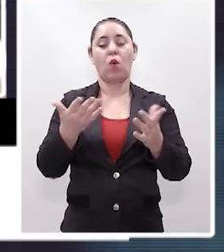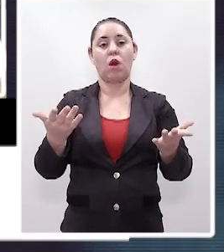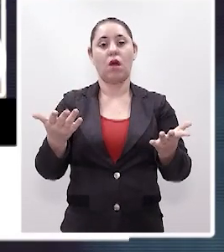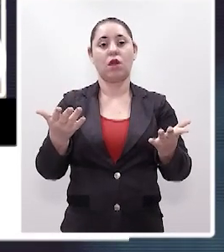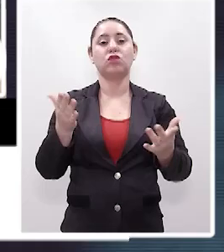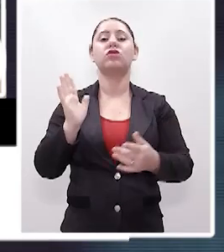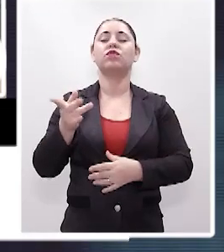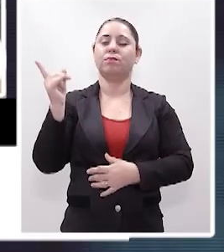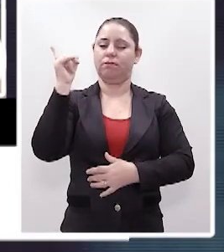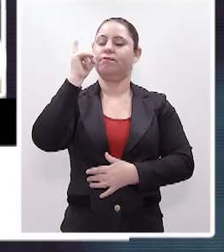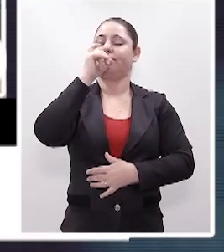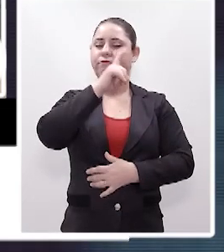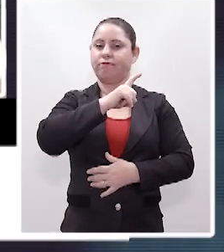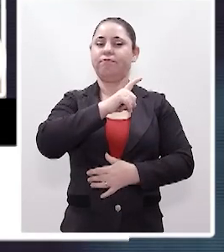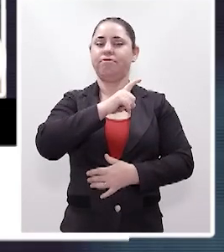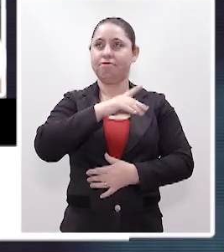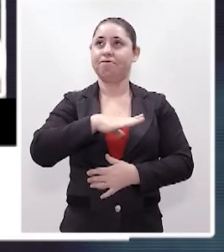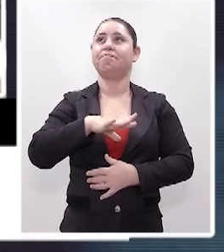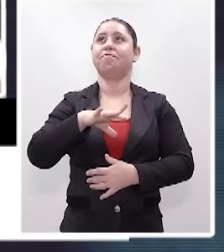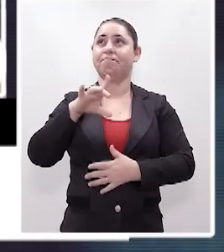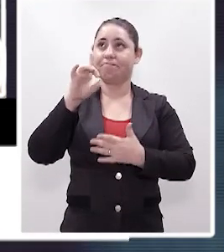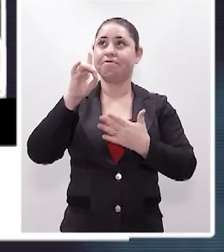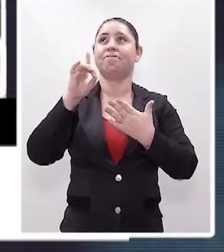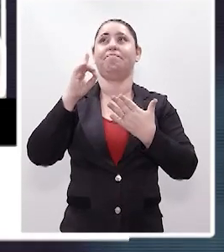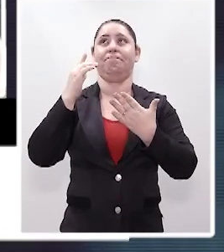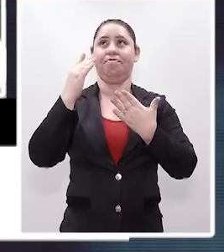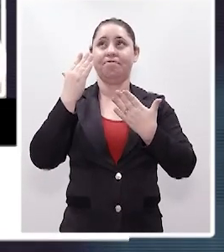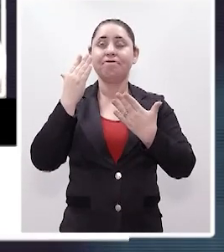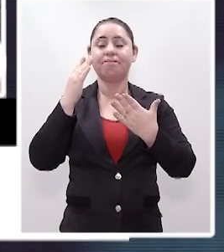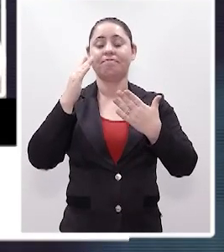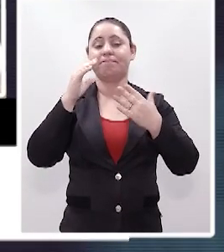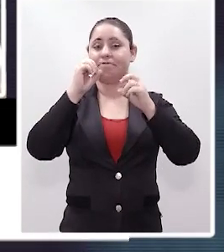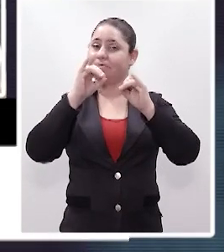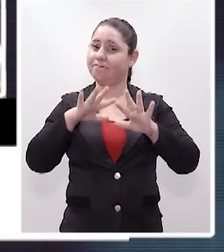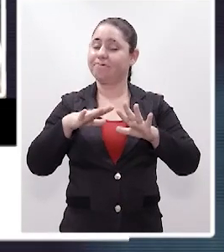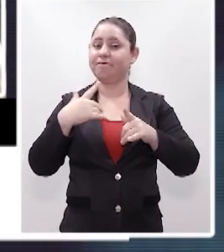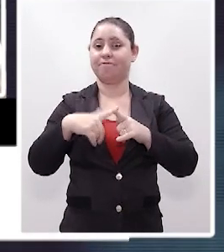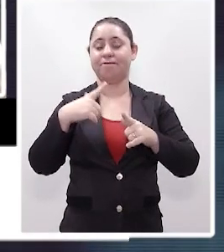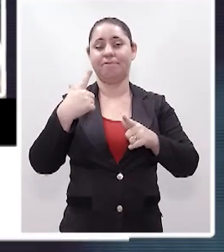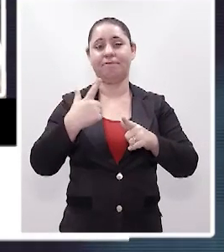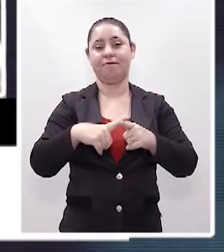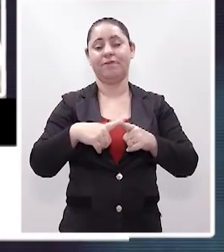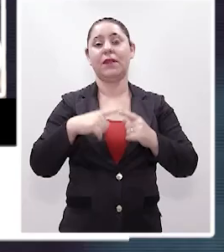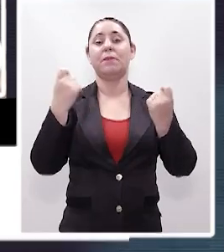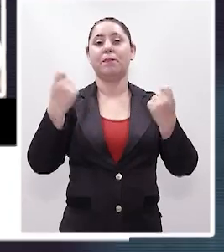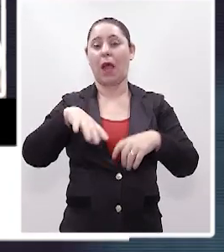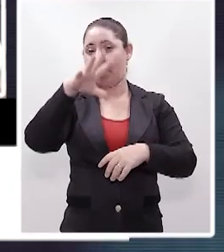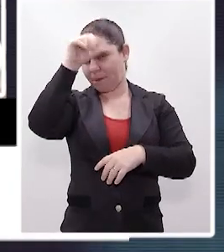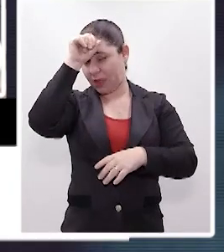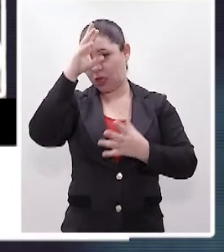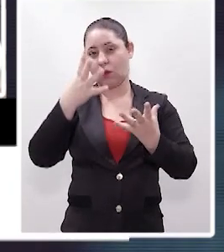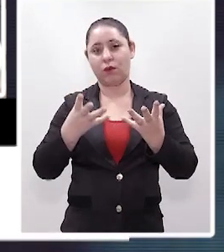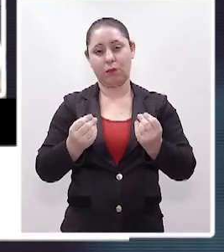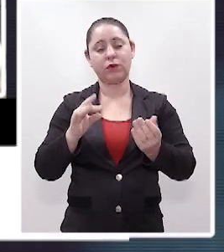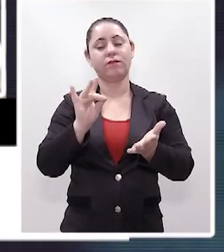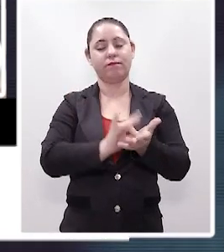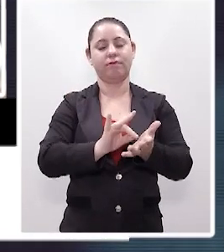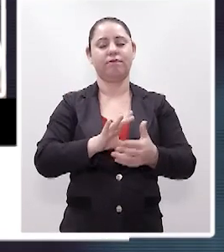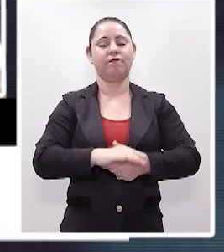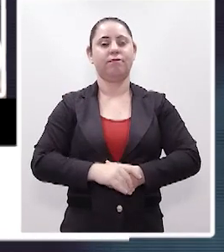online, já é difícil. Eu falei, benza a Deus essa professora, porque também está aprendendo muito,